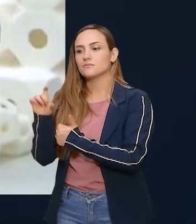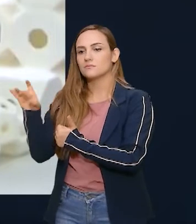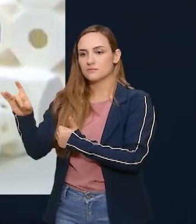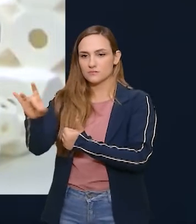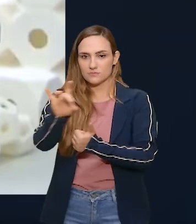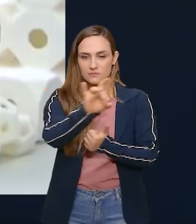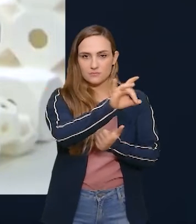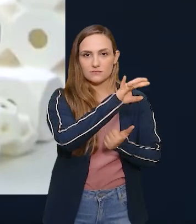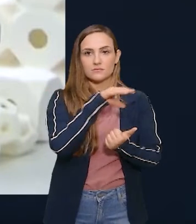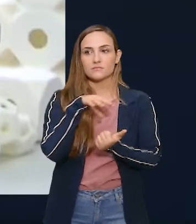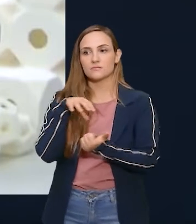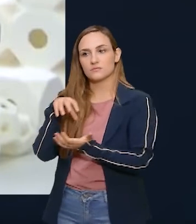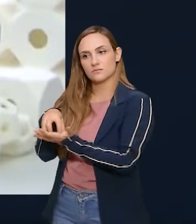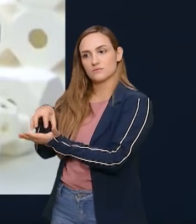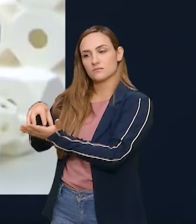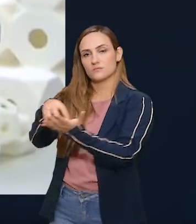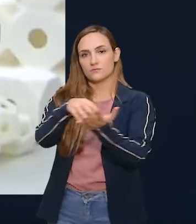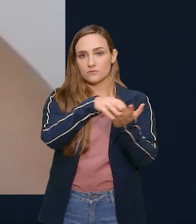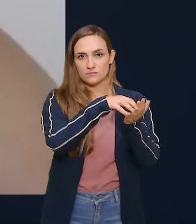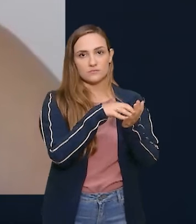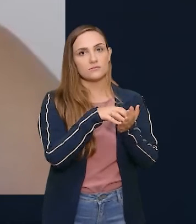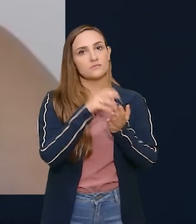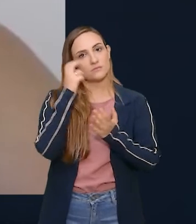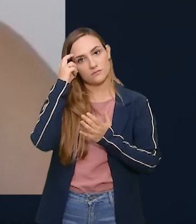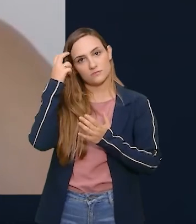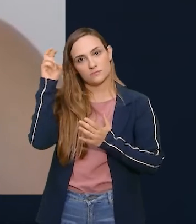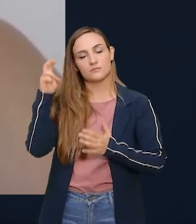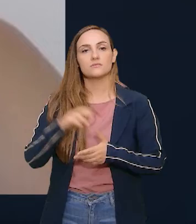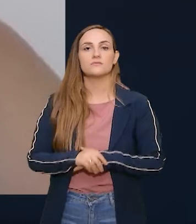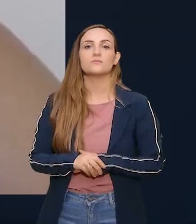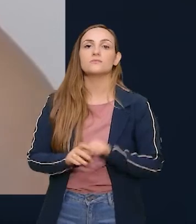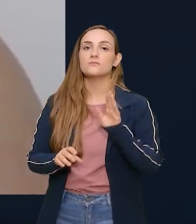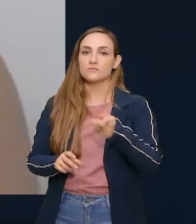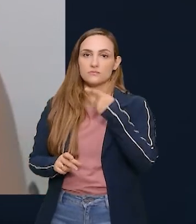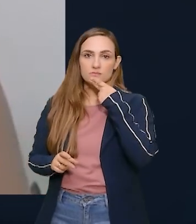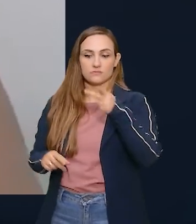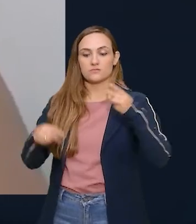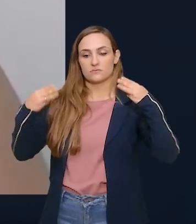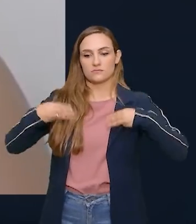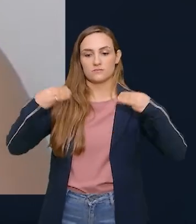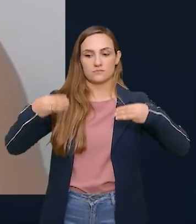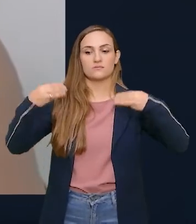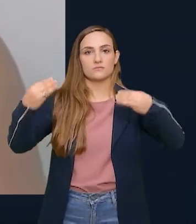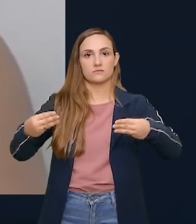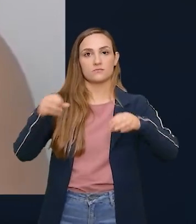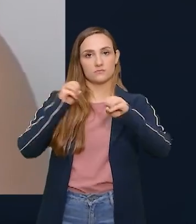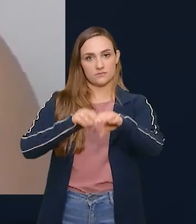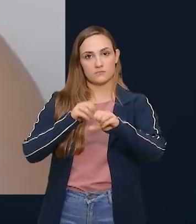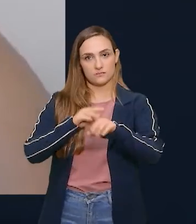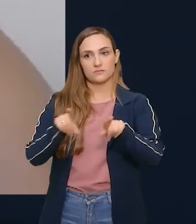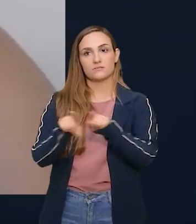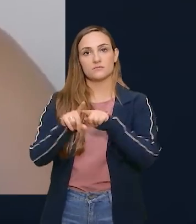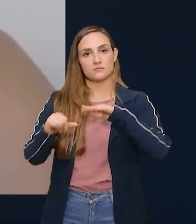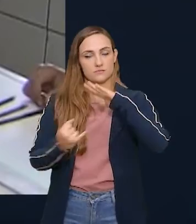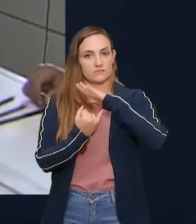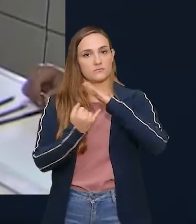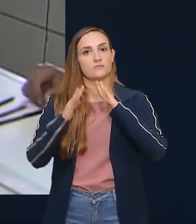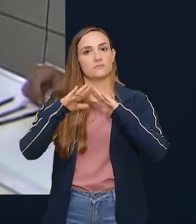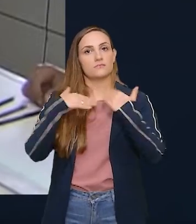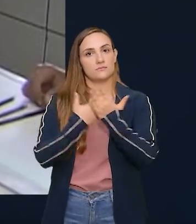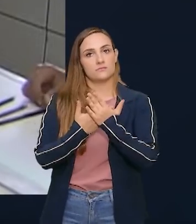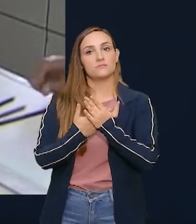de pertinho o funcionamento dos núcleos de atividade de altas habilidades e superdotação. Conta que o Ministério da Educação